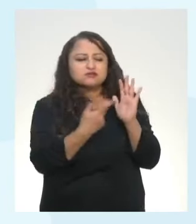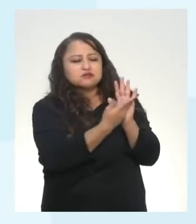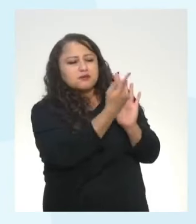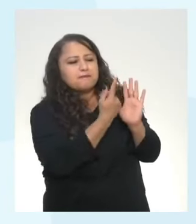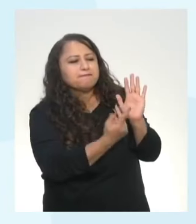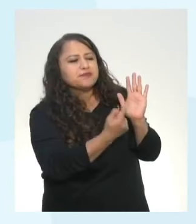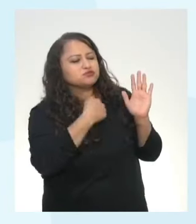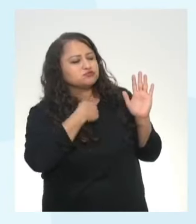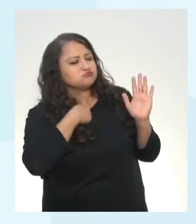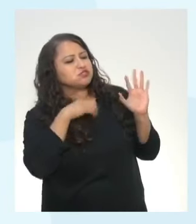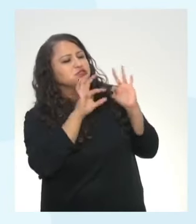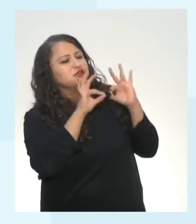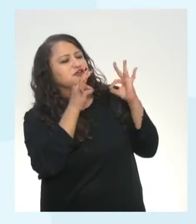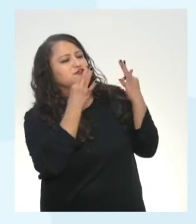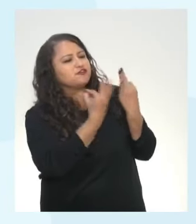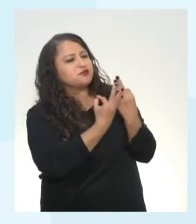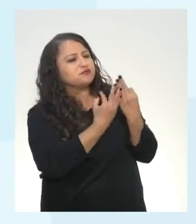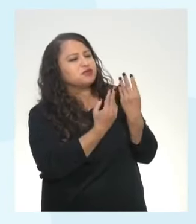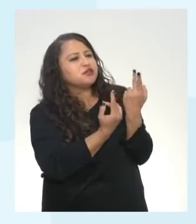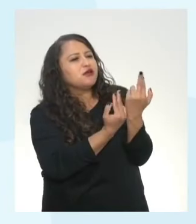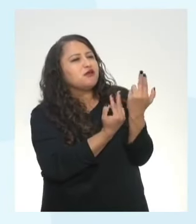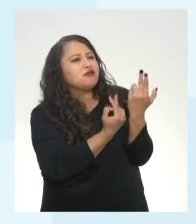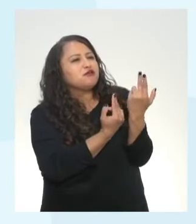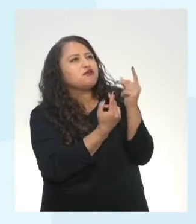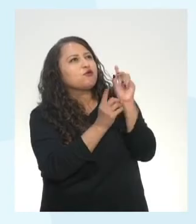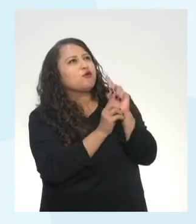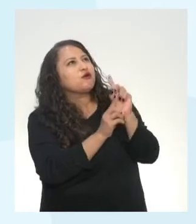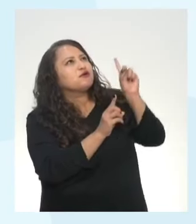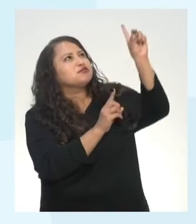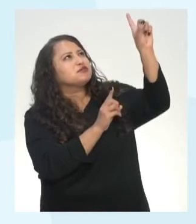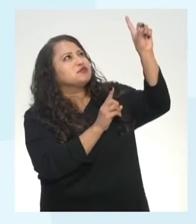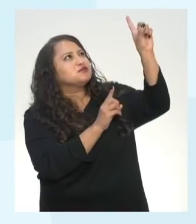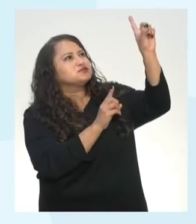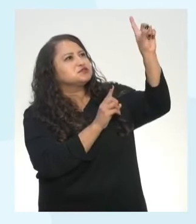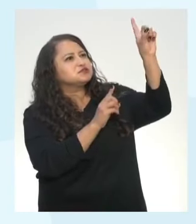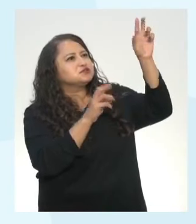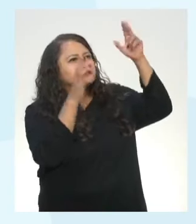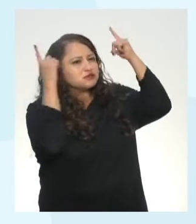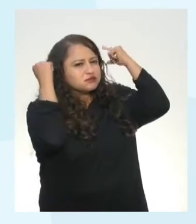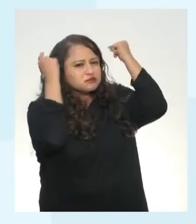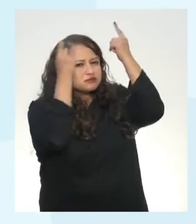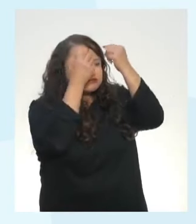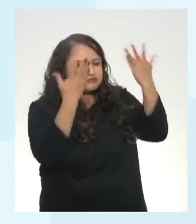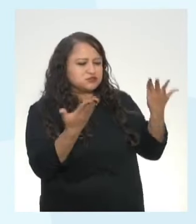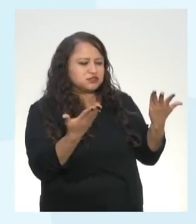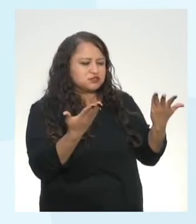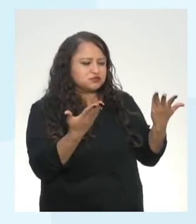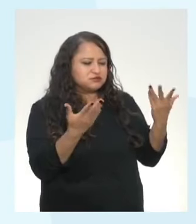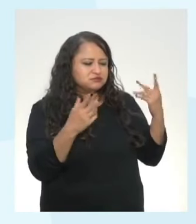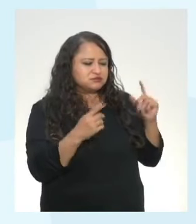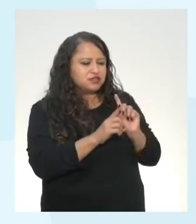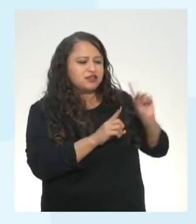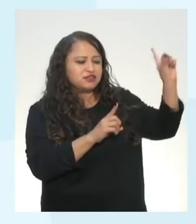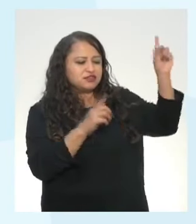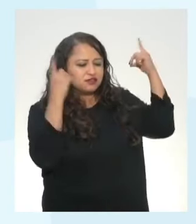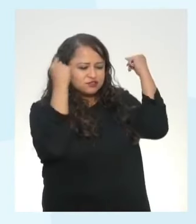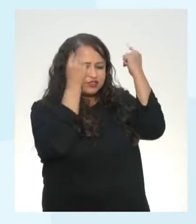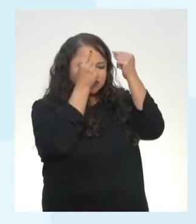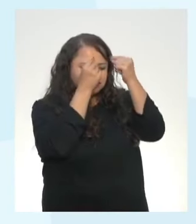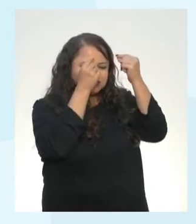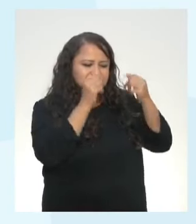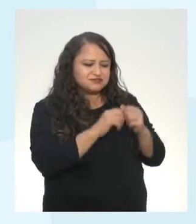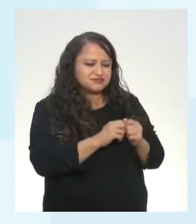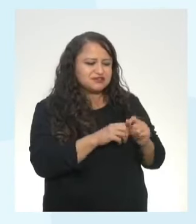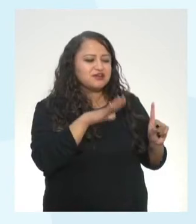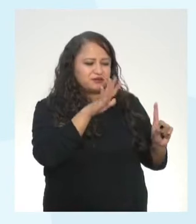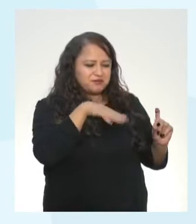se fôssemos divindades da mitologia grega. Então, a gente consegue ver ali na parte, no